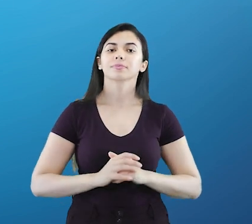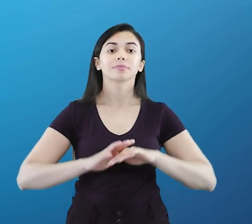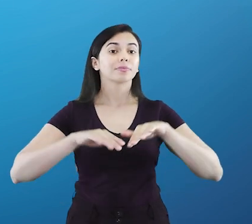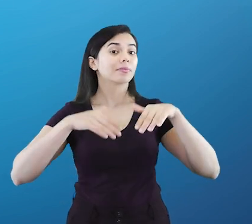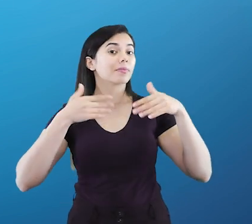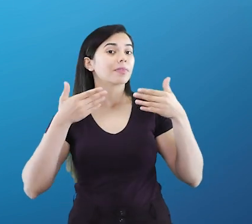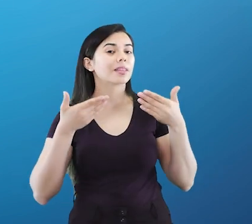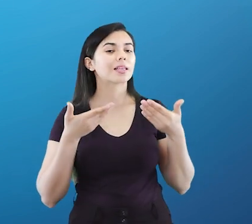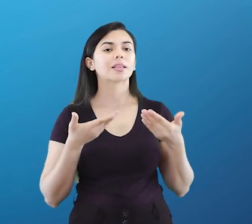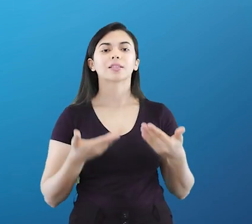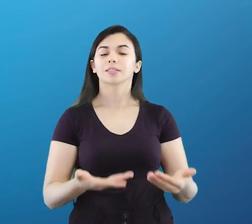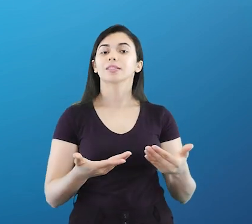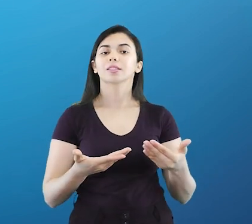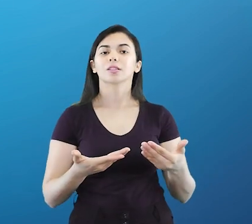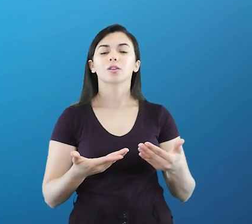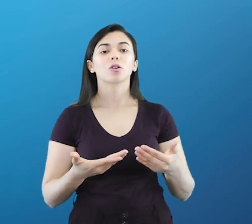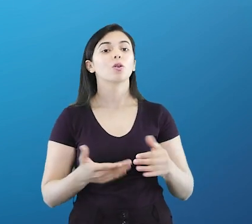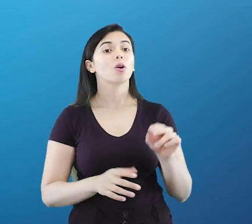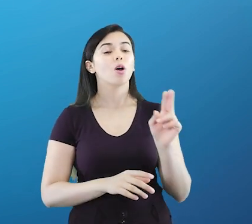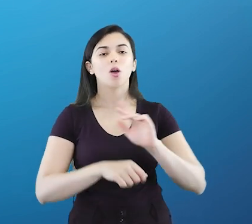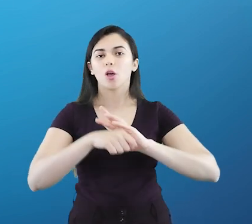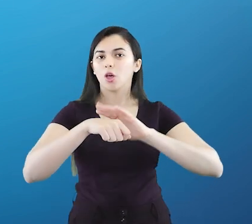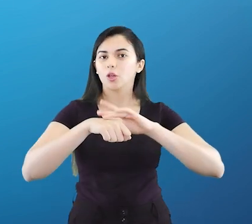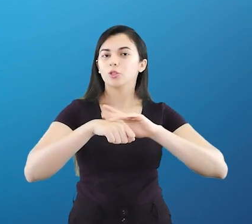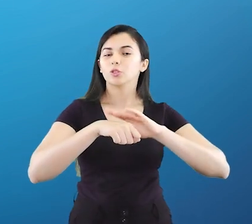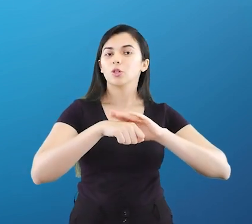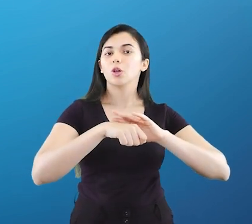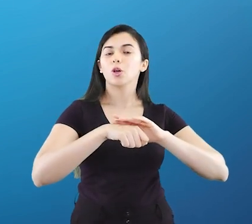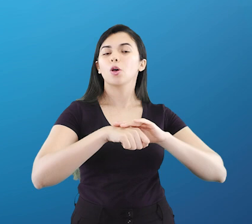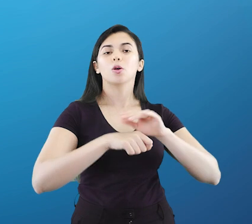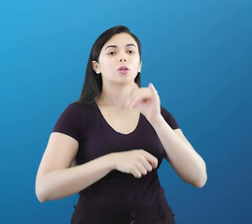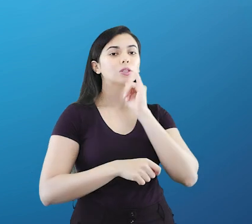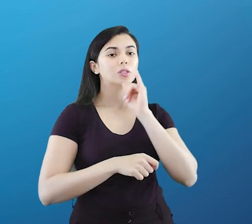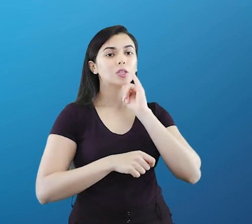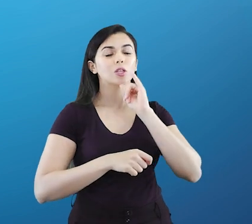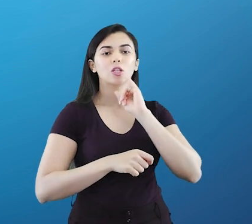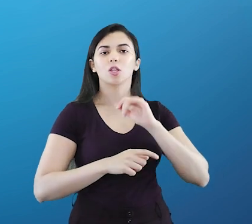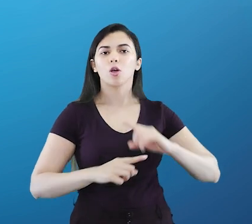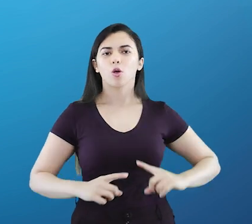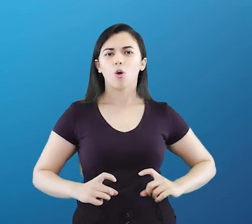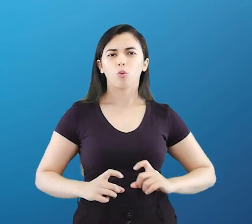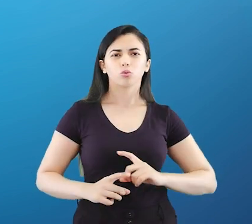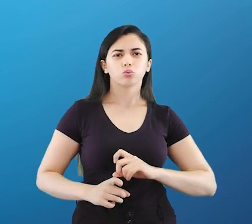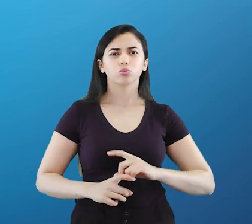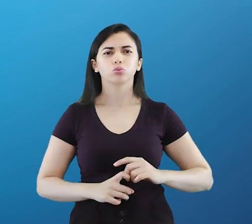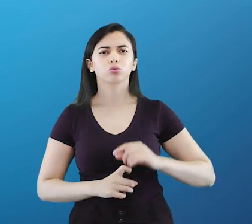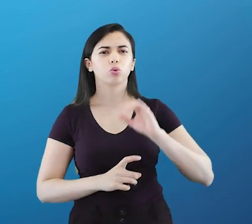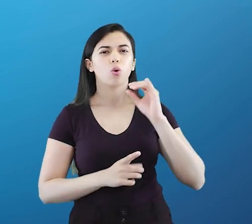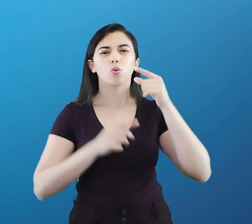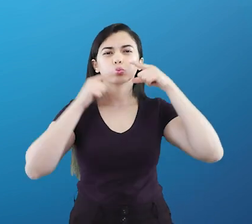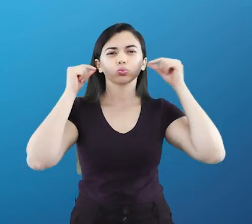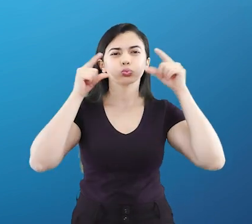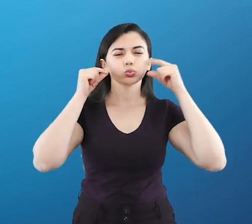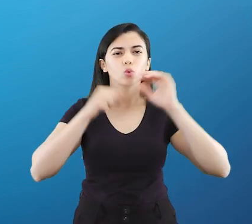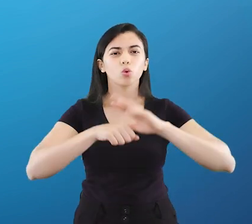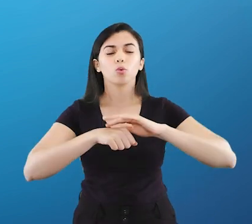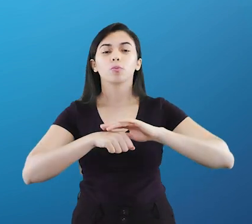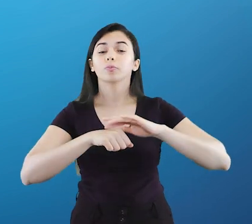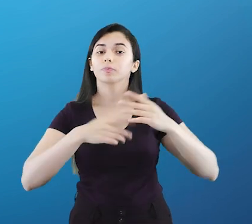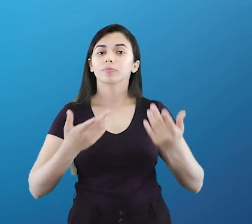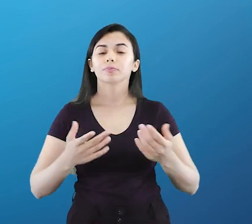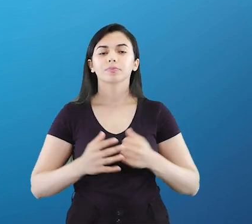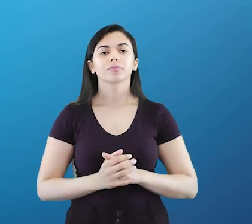uma preocupação de saúde pública devido à exposição de águas contaminadas com urina de roedores. Quais atividades são as